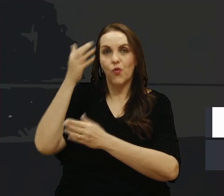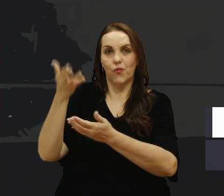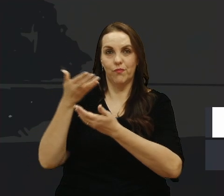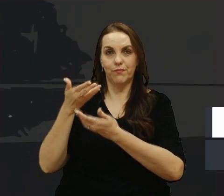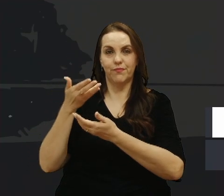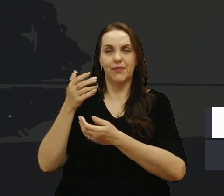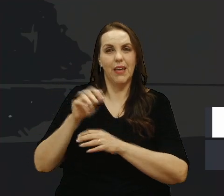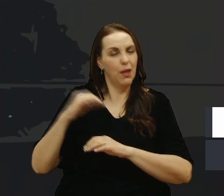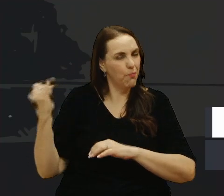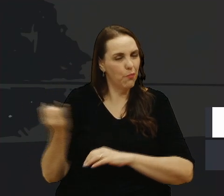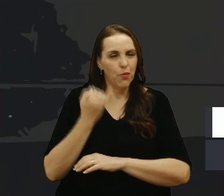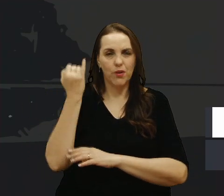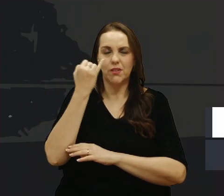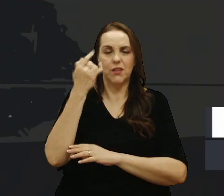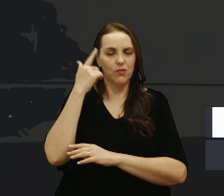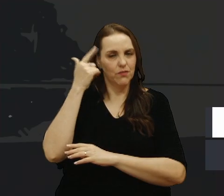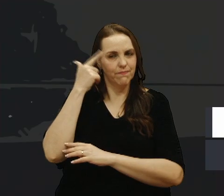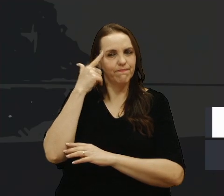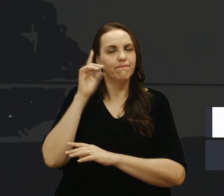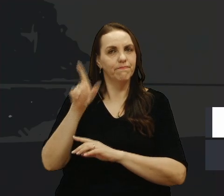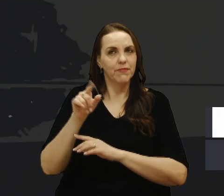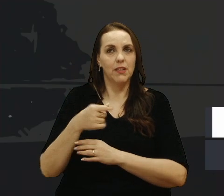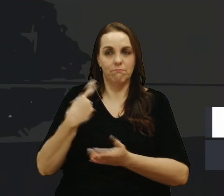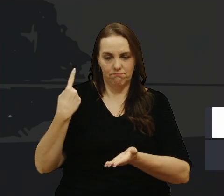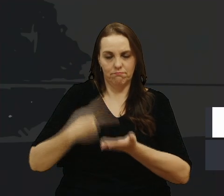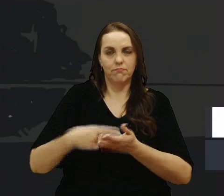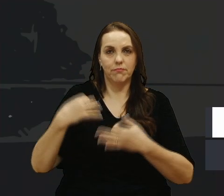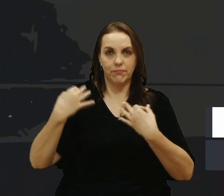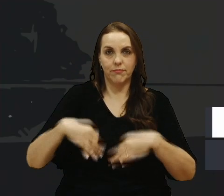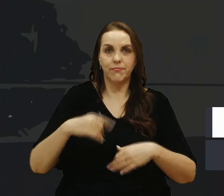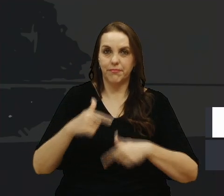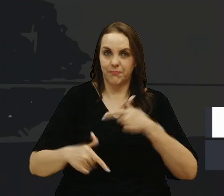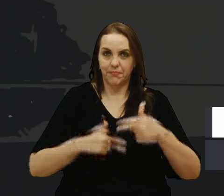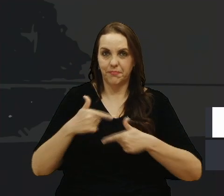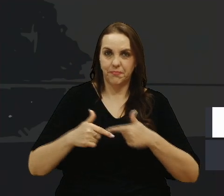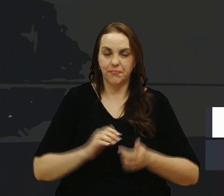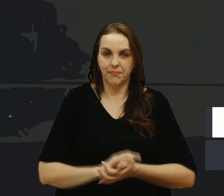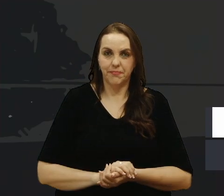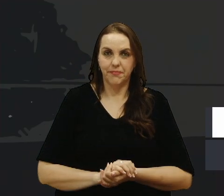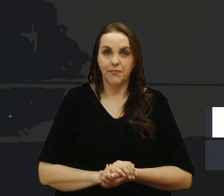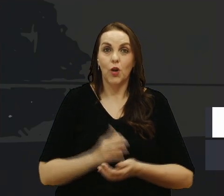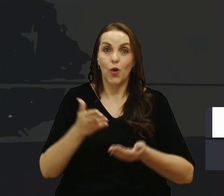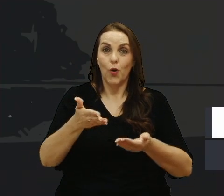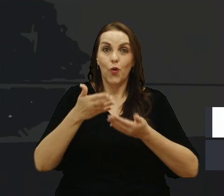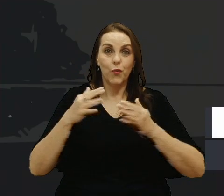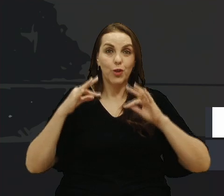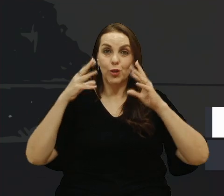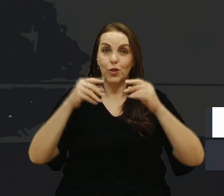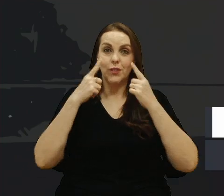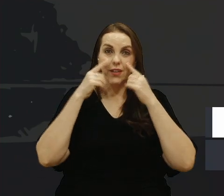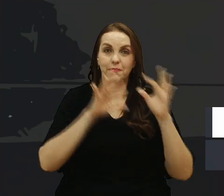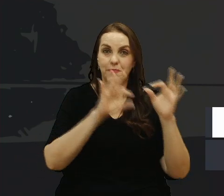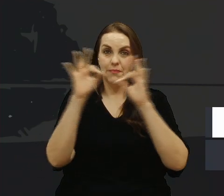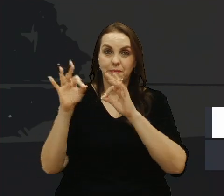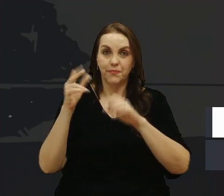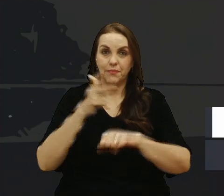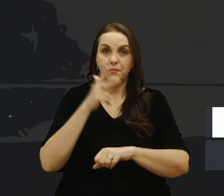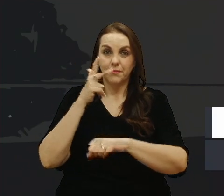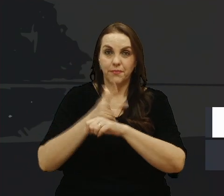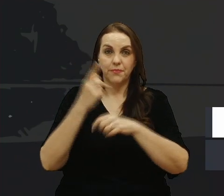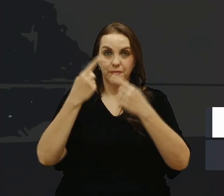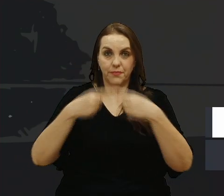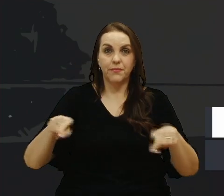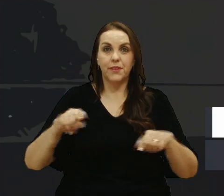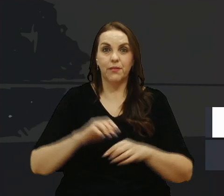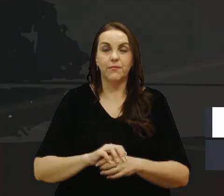nos importamos e que temos o dever de cumprir com o nosso trabalho. Para isso, convido a todos a assistirem ao vídeo de lançamento da nossa